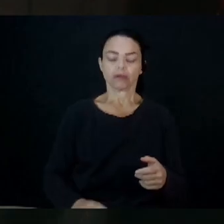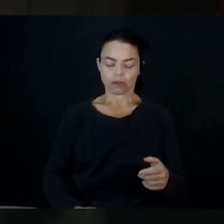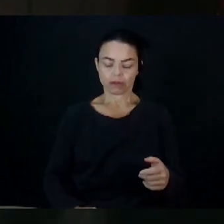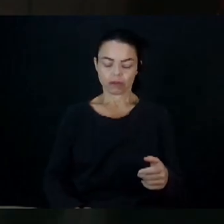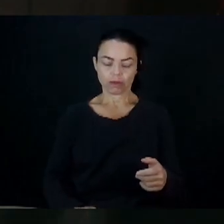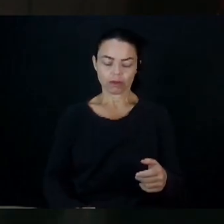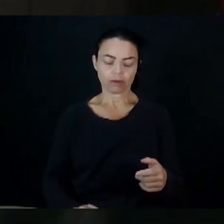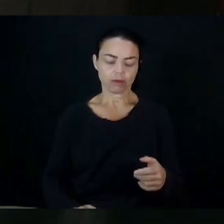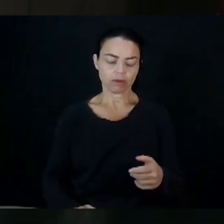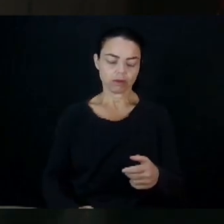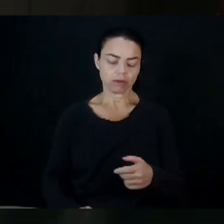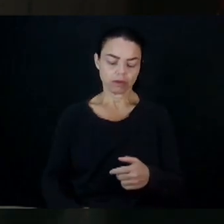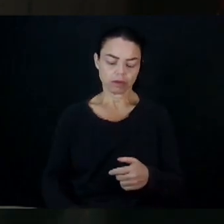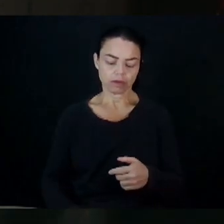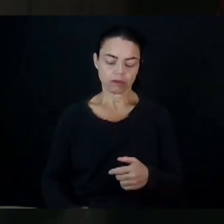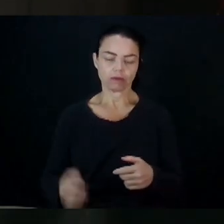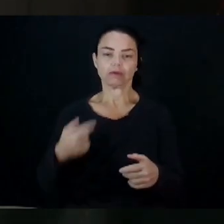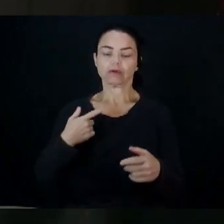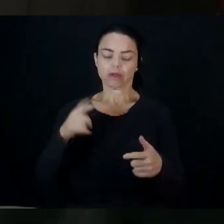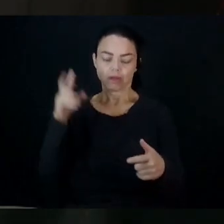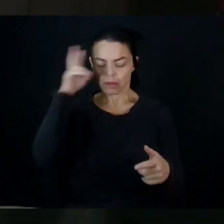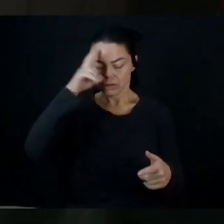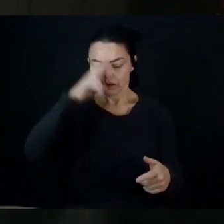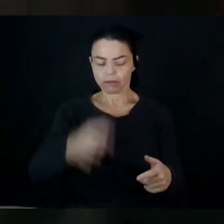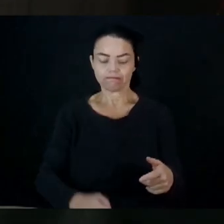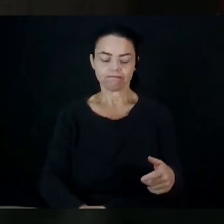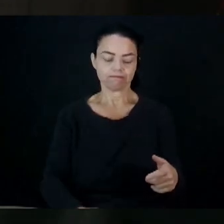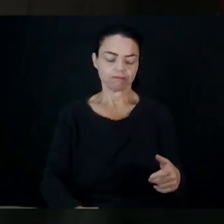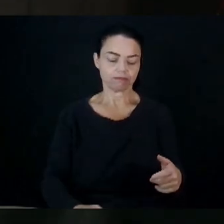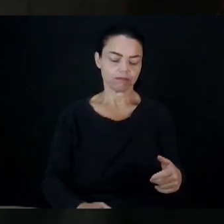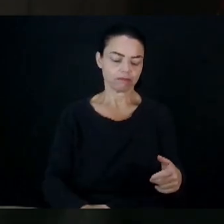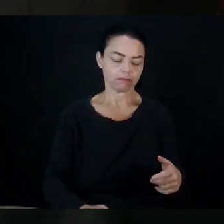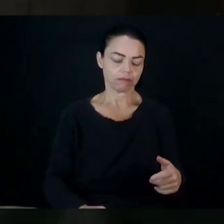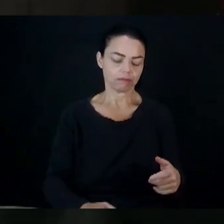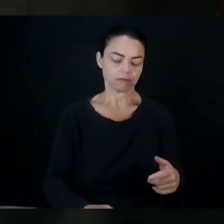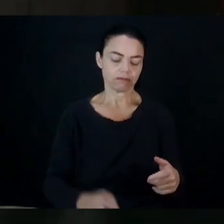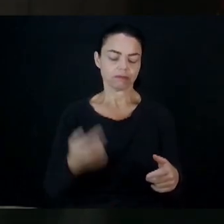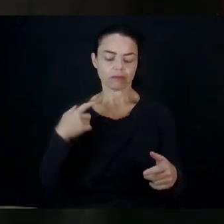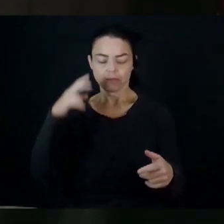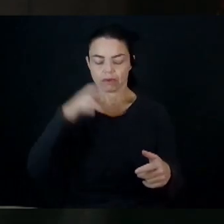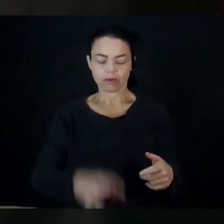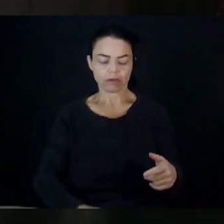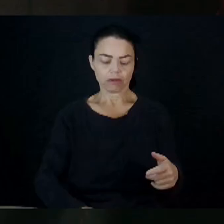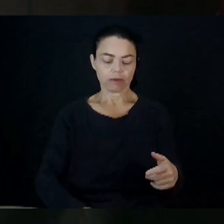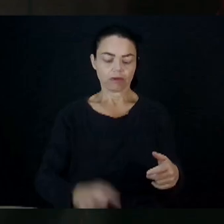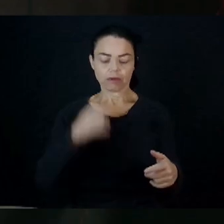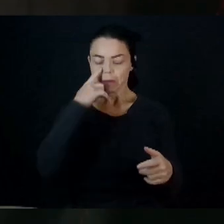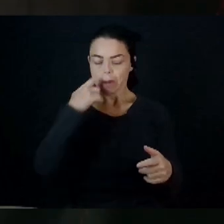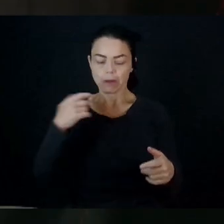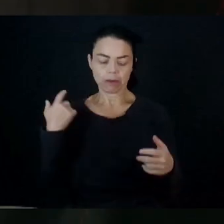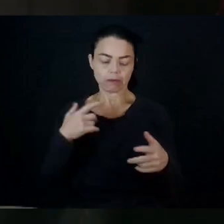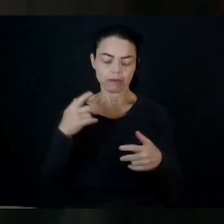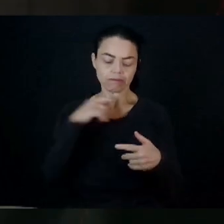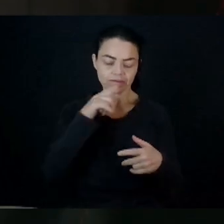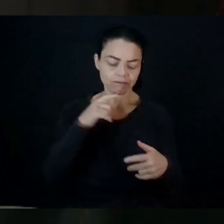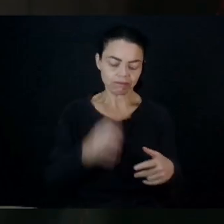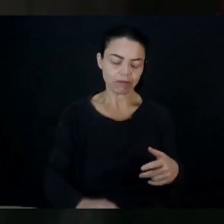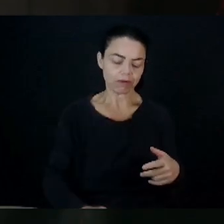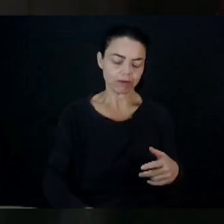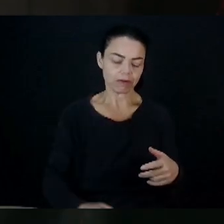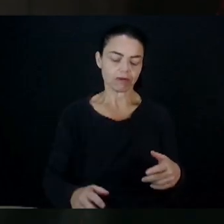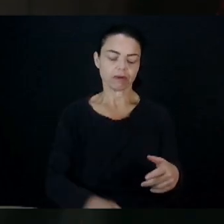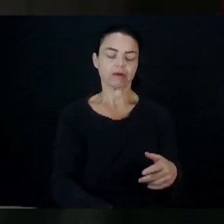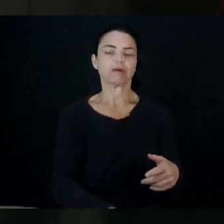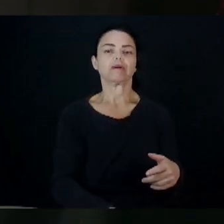de algo, buscar algo lá no profundo da nossa memória, e a gente não consegue. Pessoas, é um exemplo,